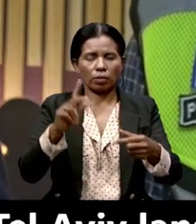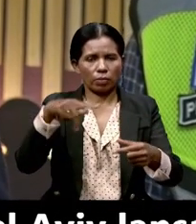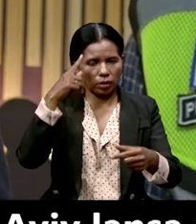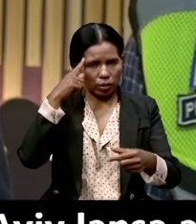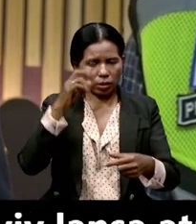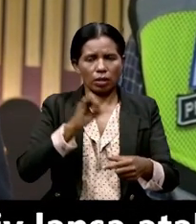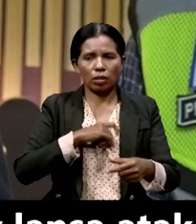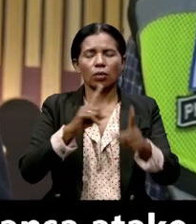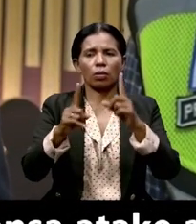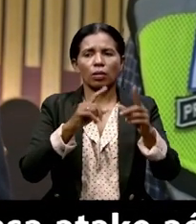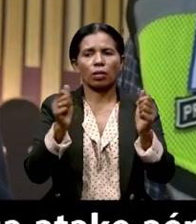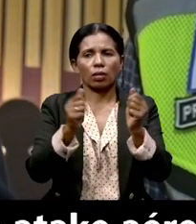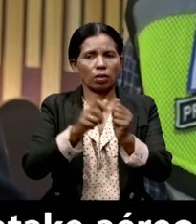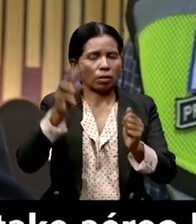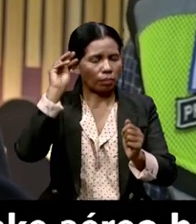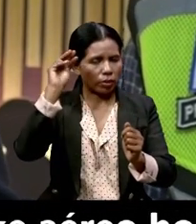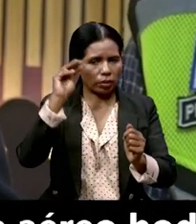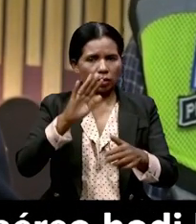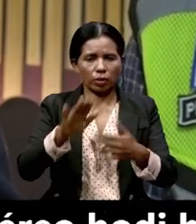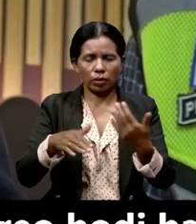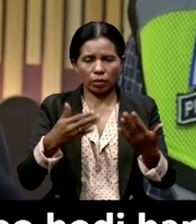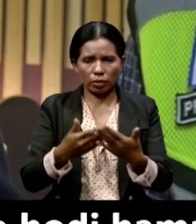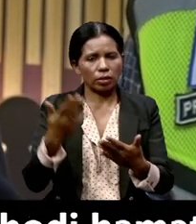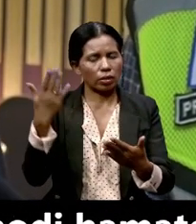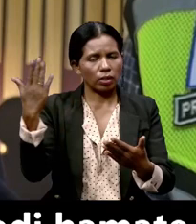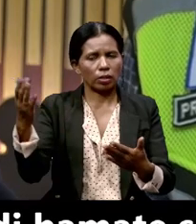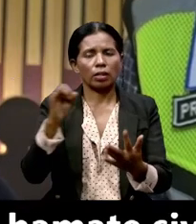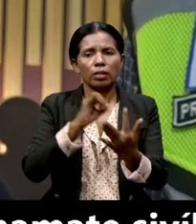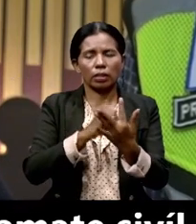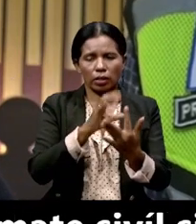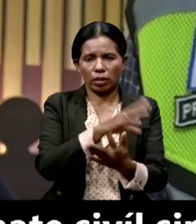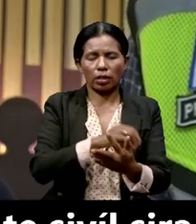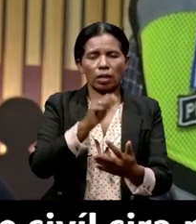ou seja, qual é o ministro de imigração e interior, alfândega e